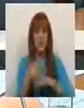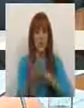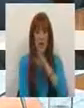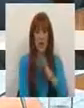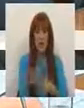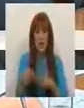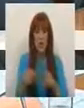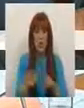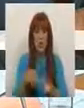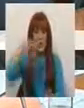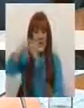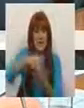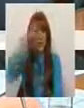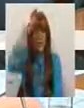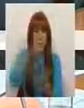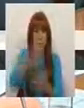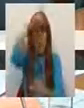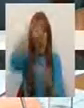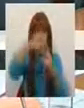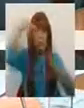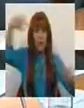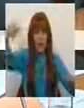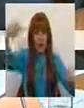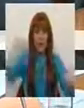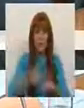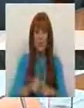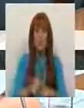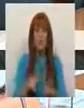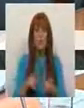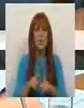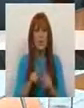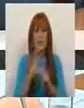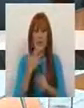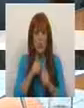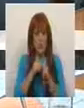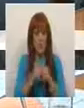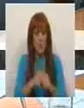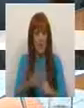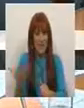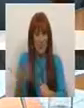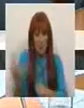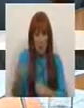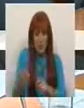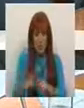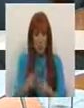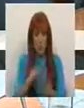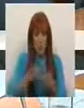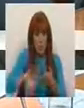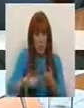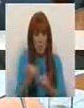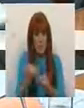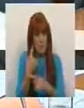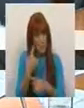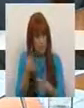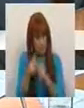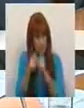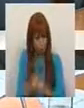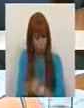criação de organismos com a presença exclusiva dos autarcas, que zelariam pelo cumprimento dos direitos e a obrigação desses contratos de serviço